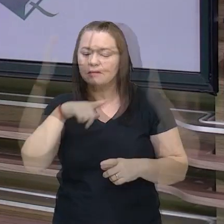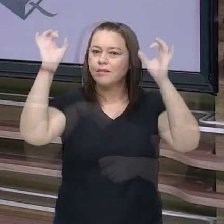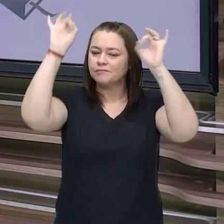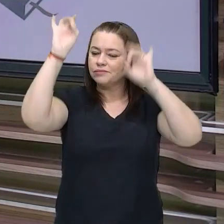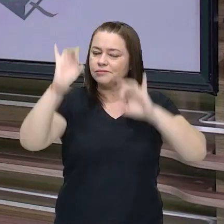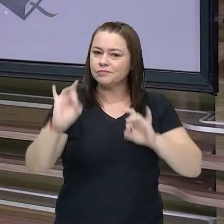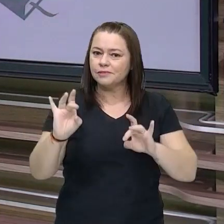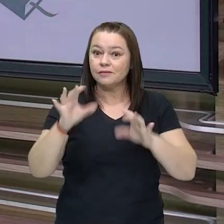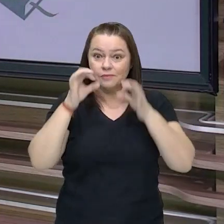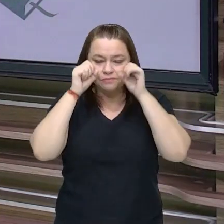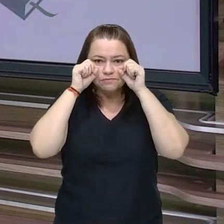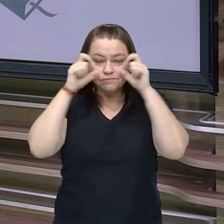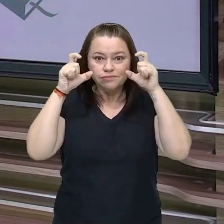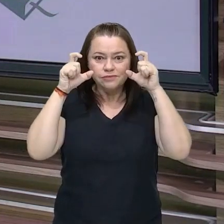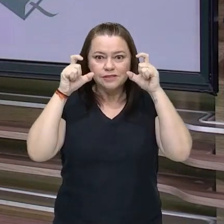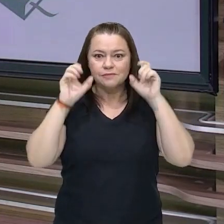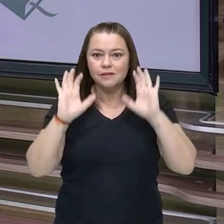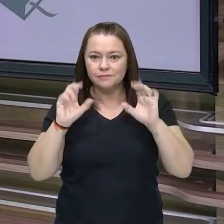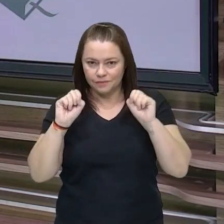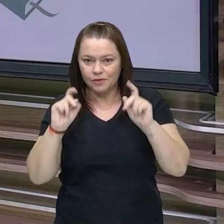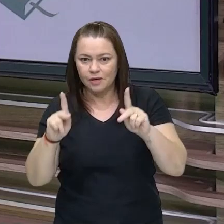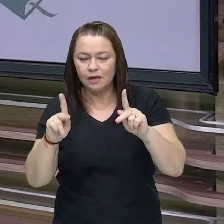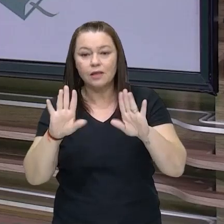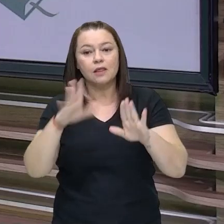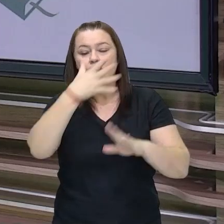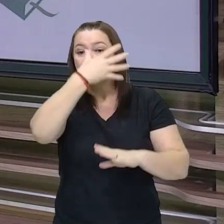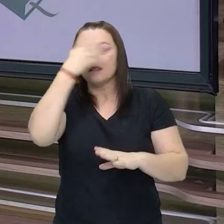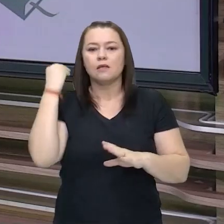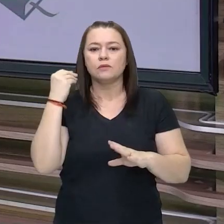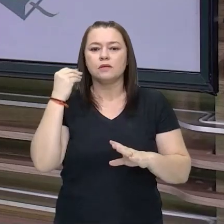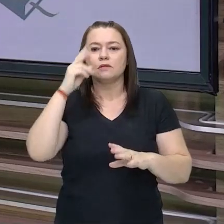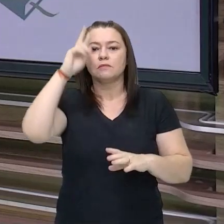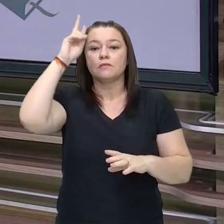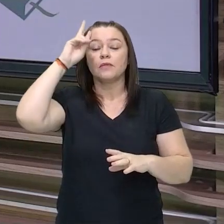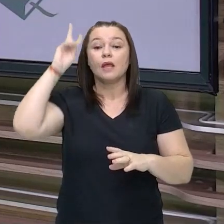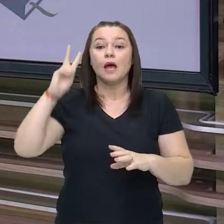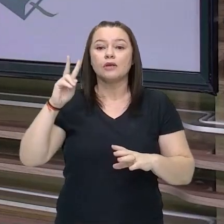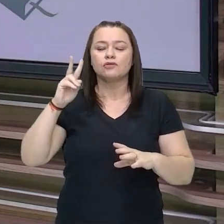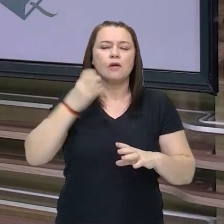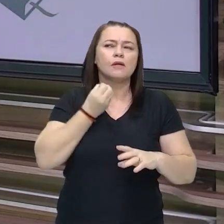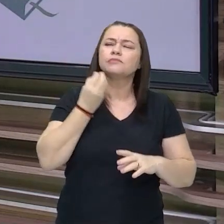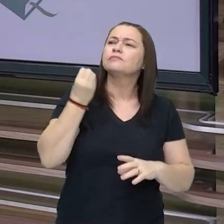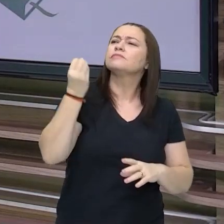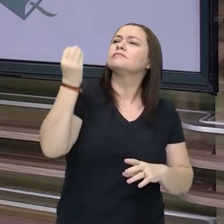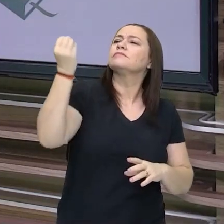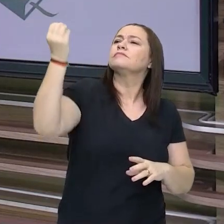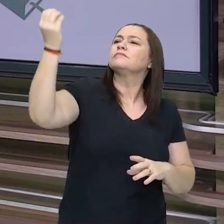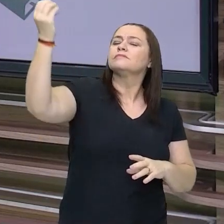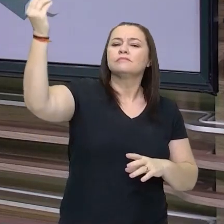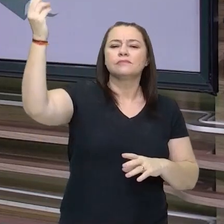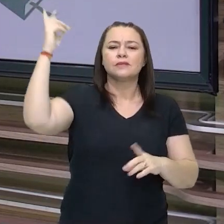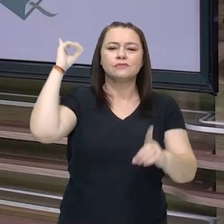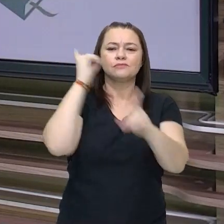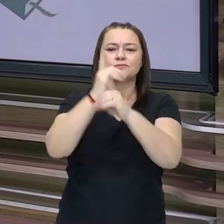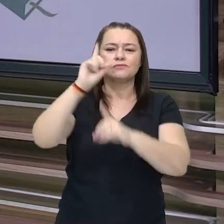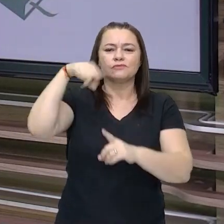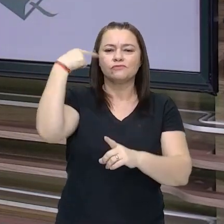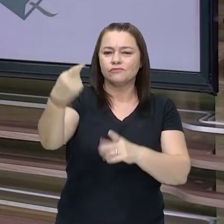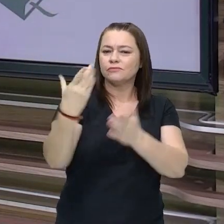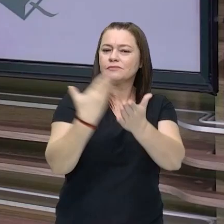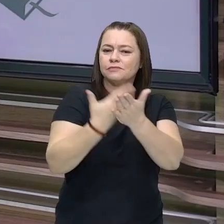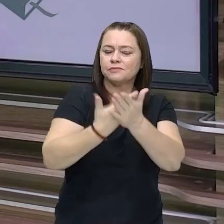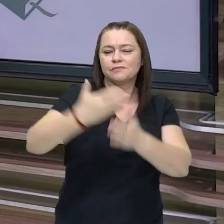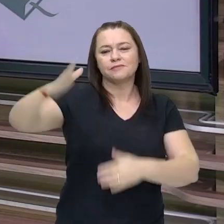certeza. Enfim, é isso. Não esqueça de uma coisa, a história é uma viagem. Vejo vocês na próxima aula. Tchau, tchau.